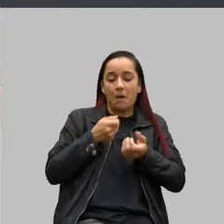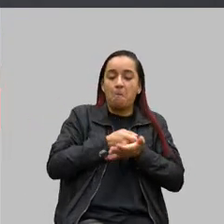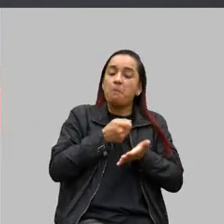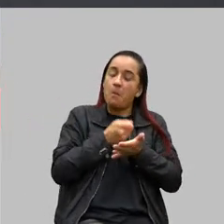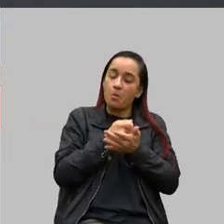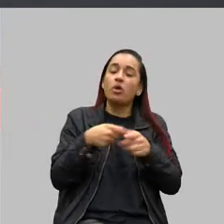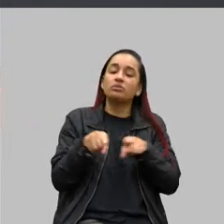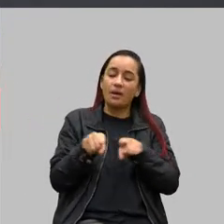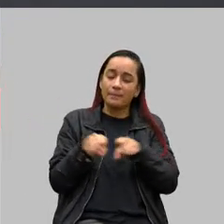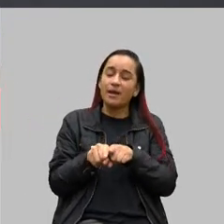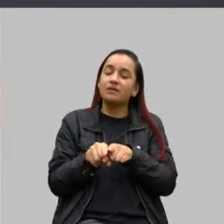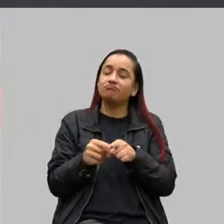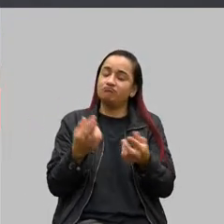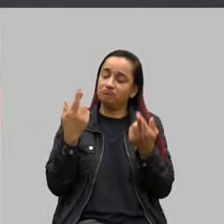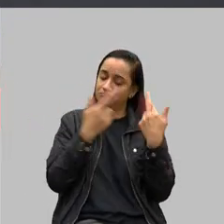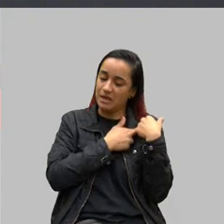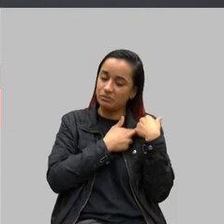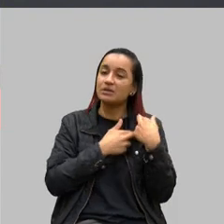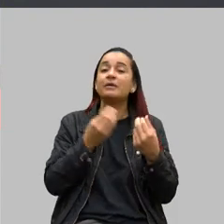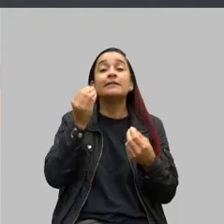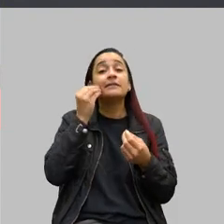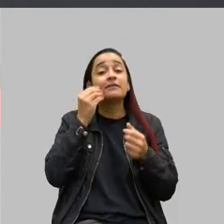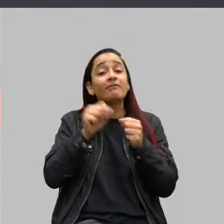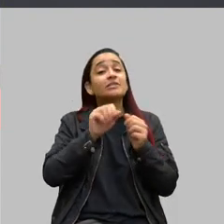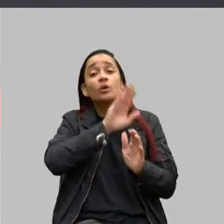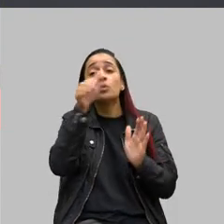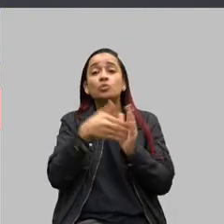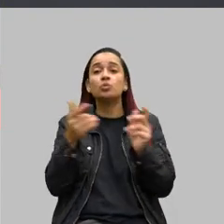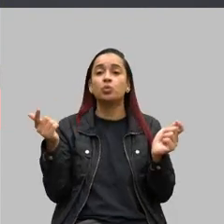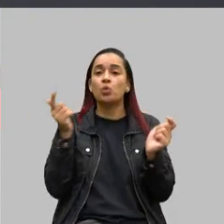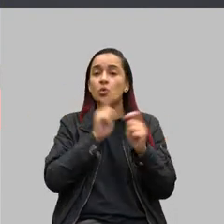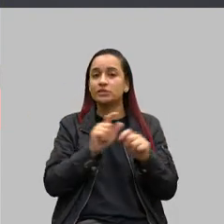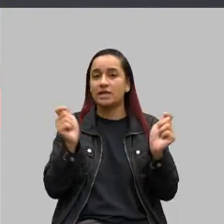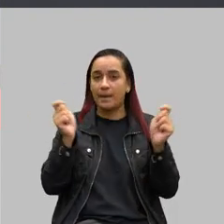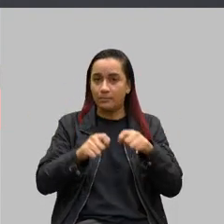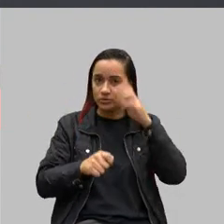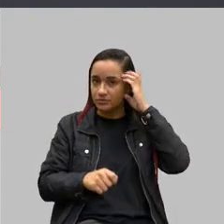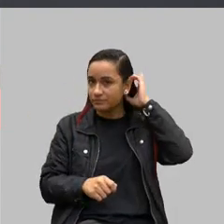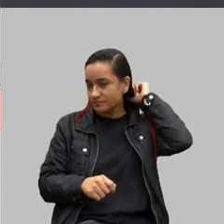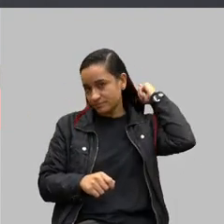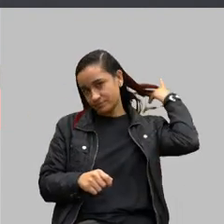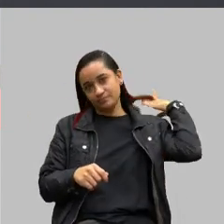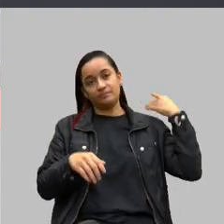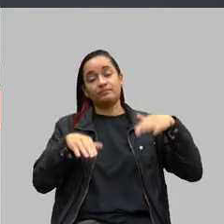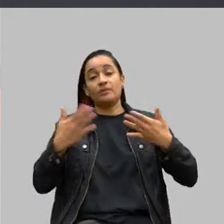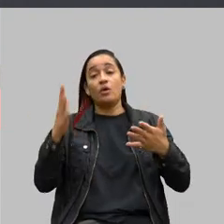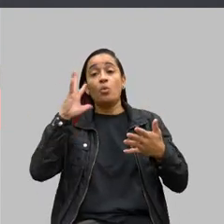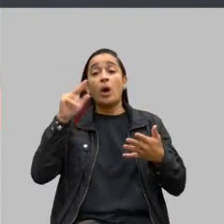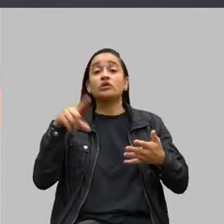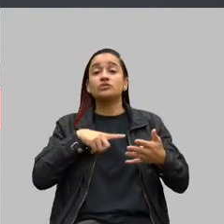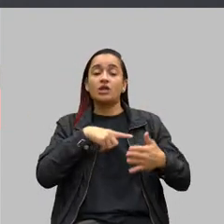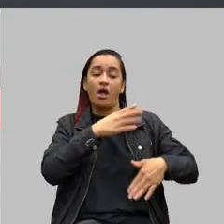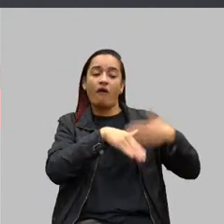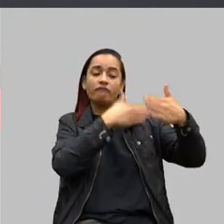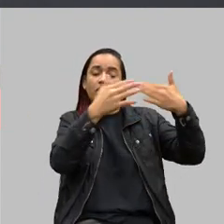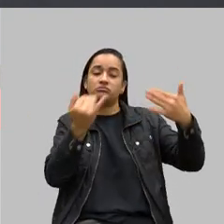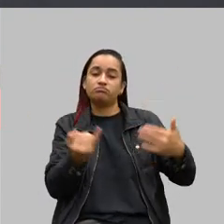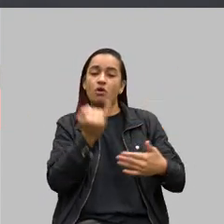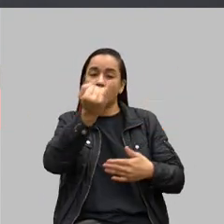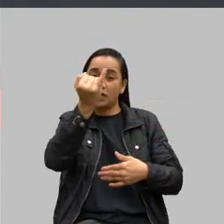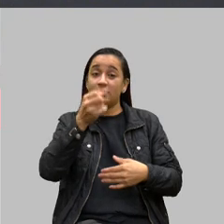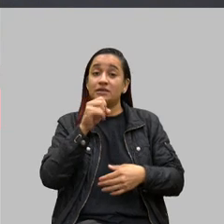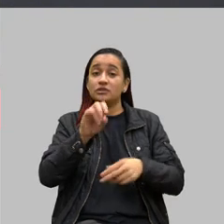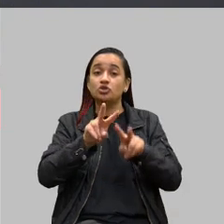e e busca atender tudo que a gente consegue né então deputada eh eu acho que a gente teve um avanço importante né quando você se refere à questão da